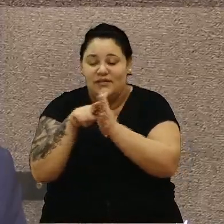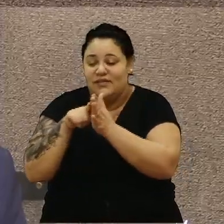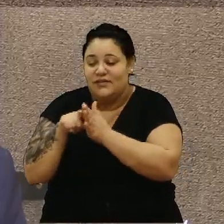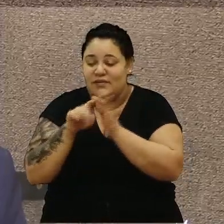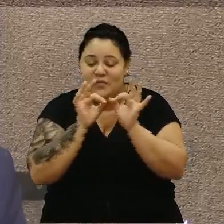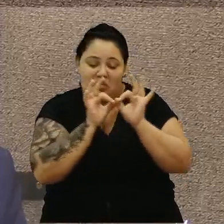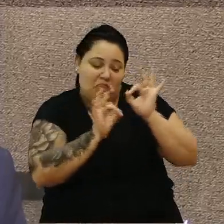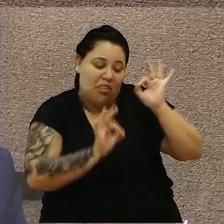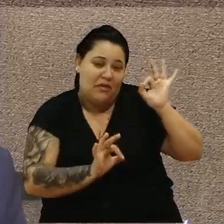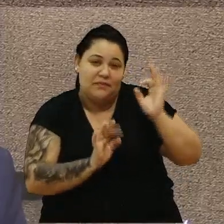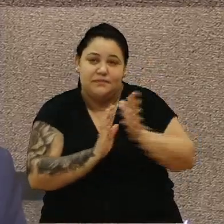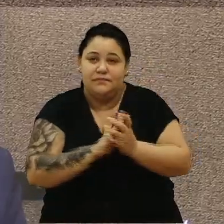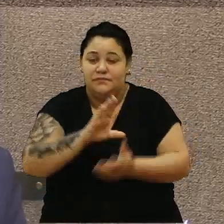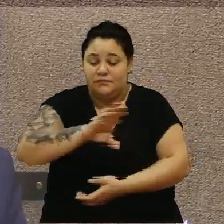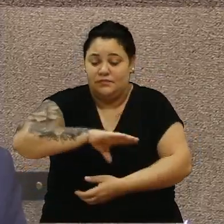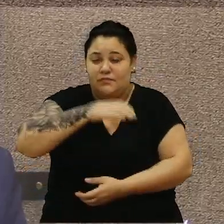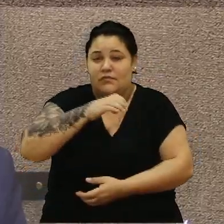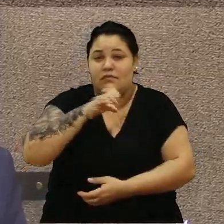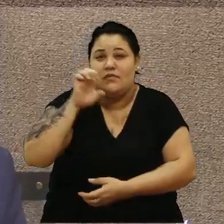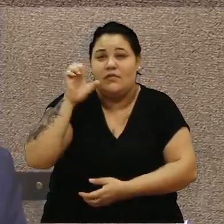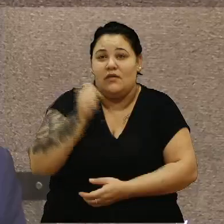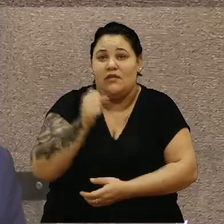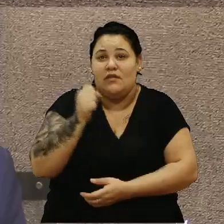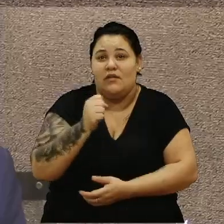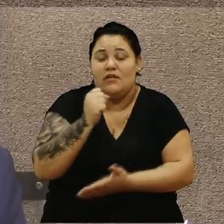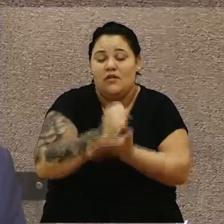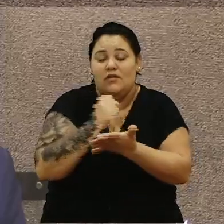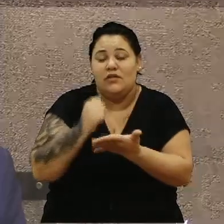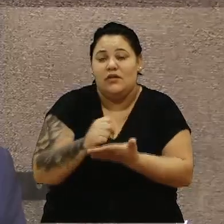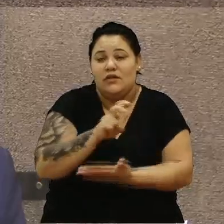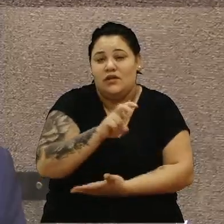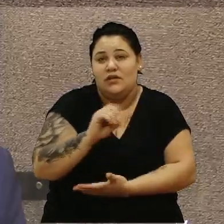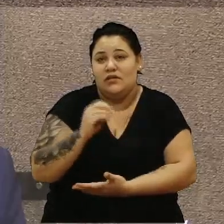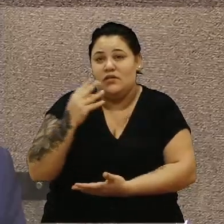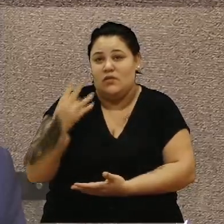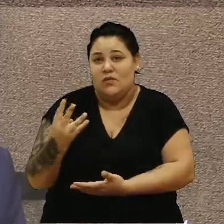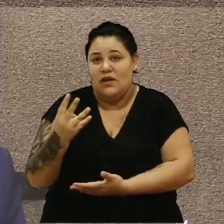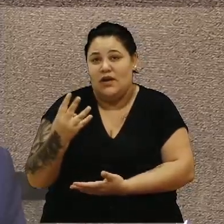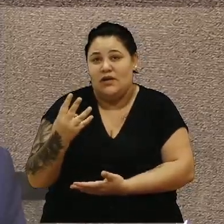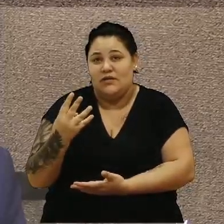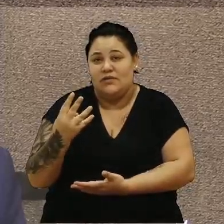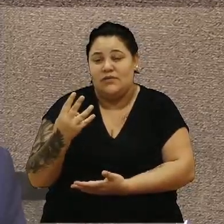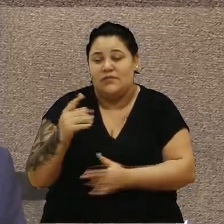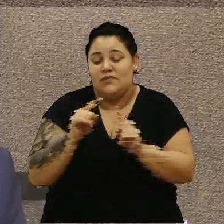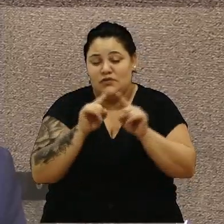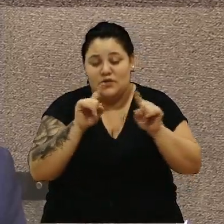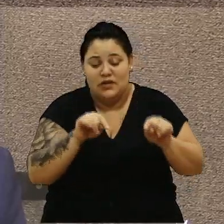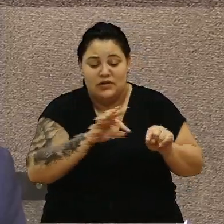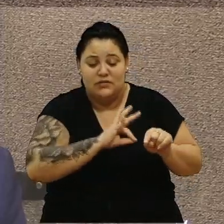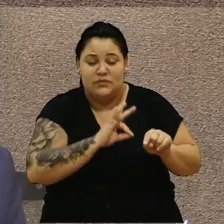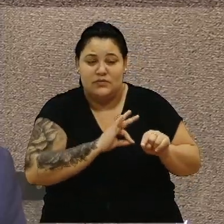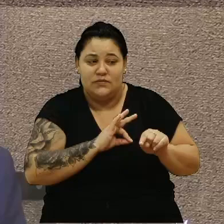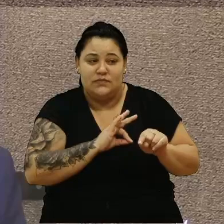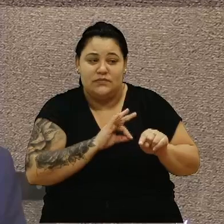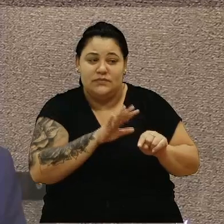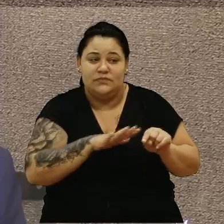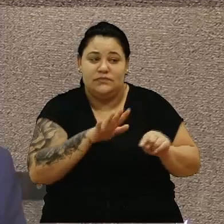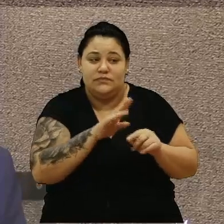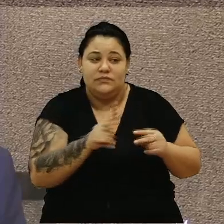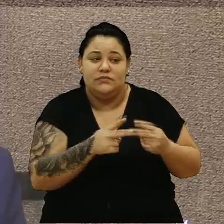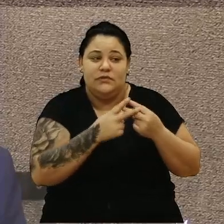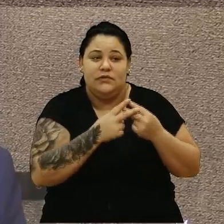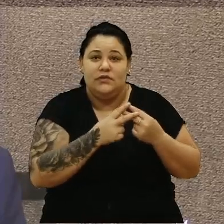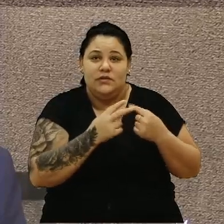O corajoso governador Eduardo Leite nomeia 504 novos servidores penitenciários. Desde 2019, já foram